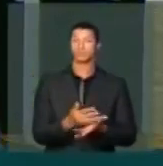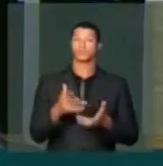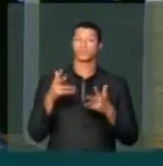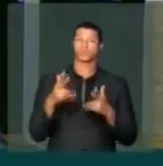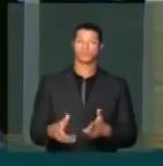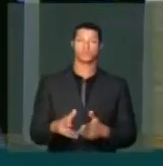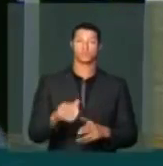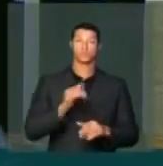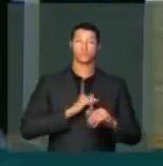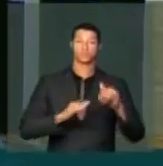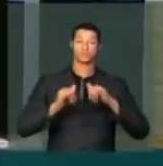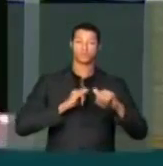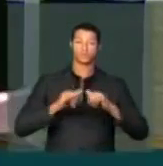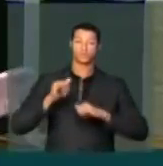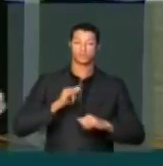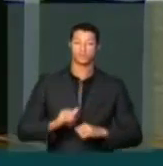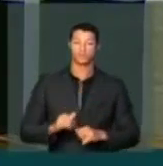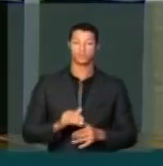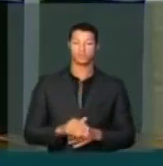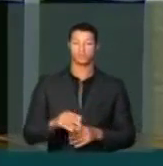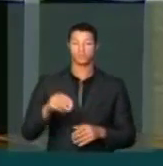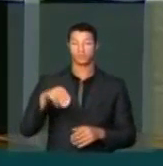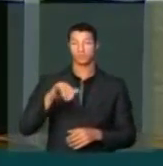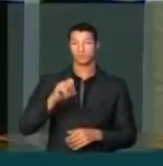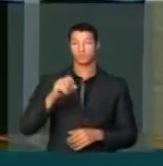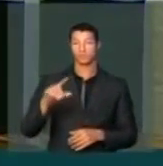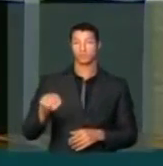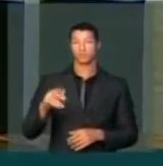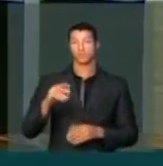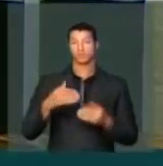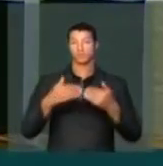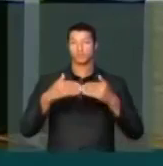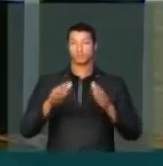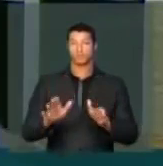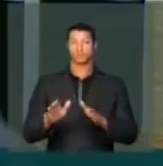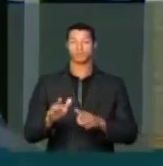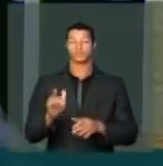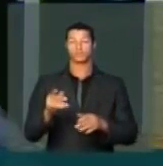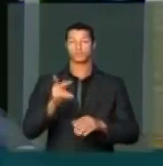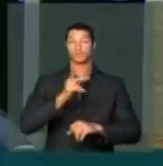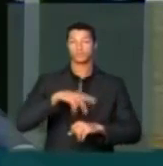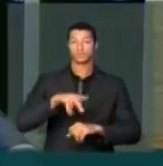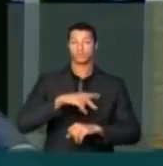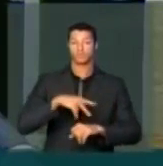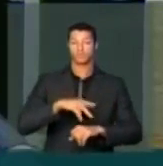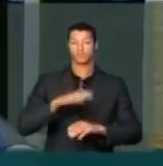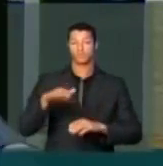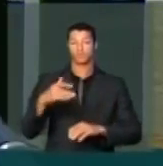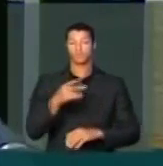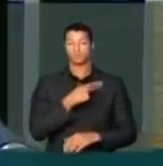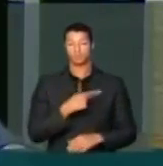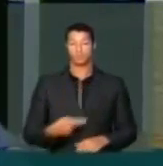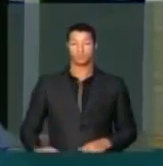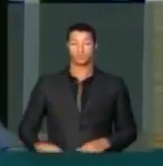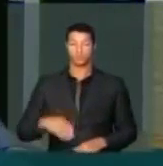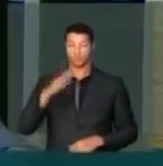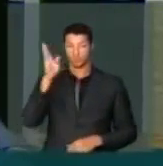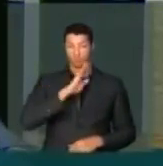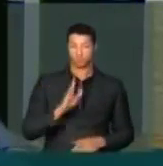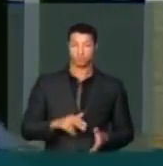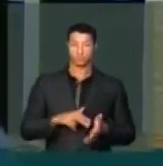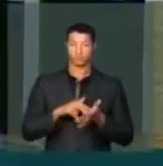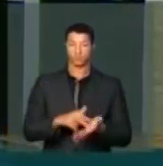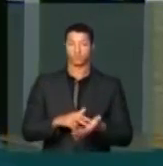segundo informações da Missões Portas Abertas. E em países com os quais, senhor presidente, o Brasil